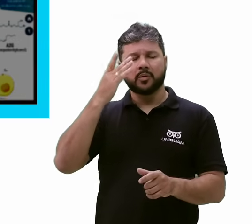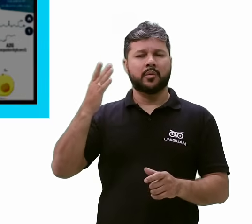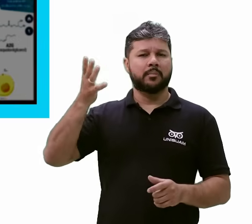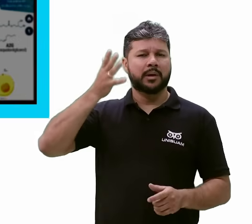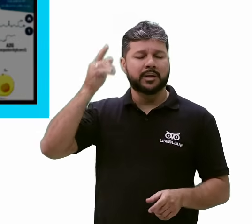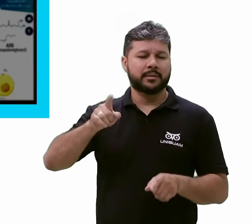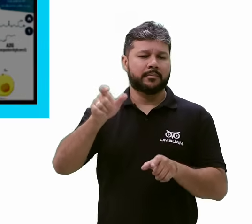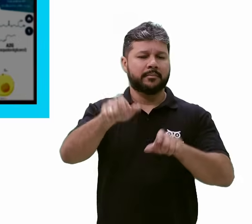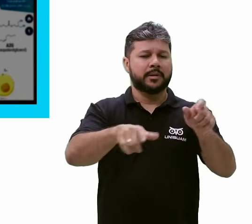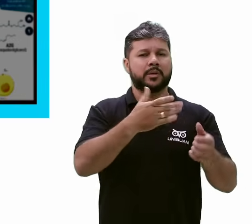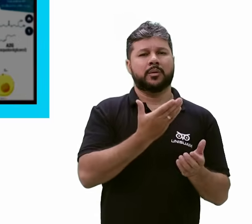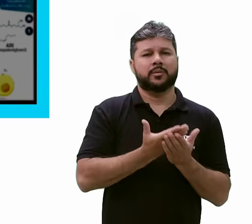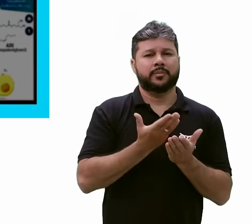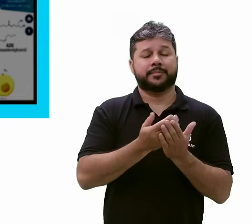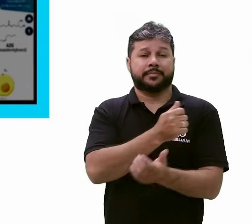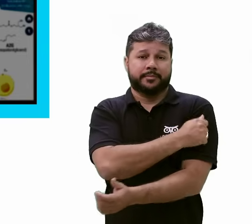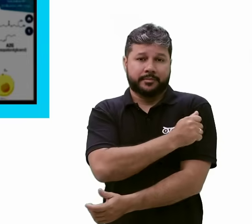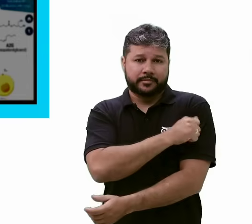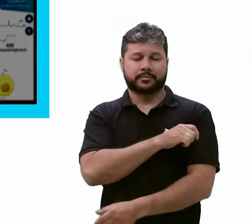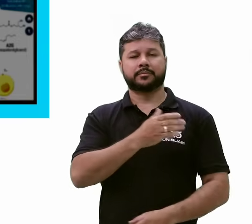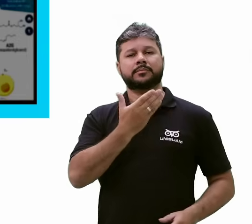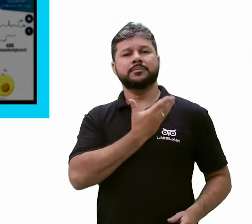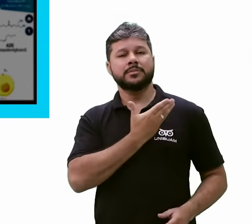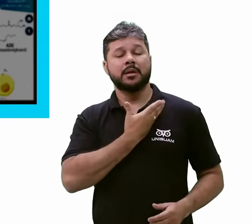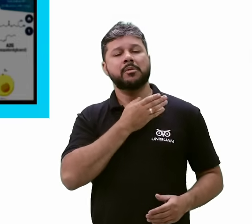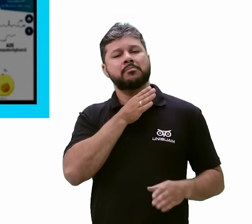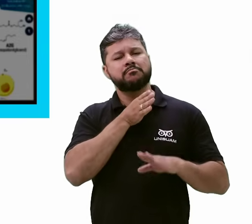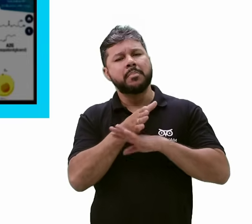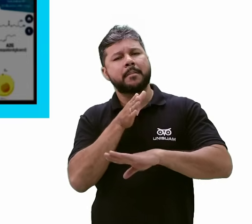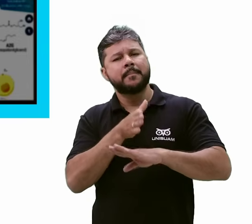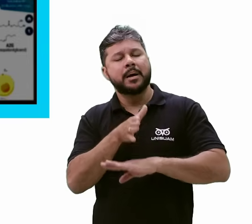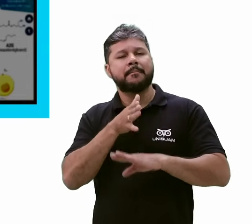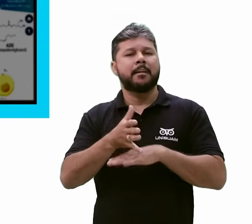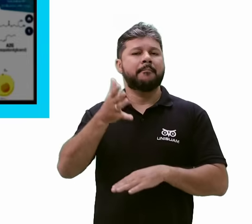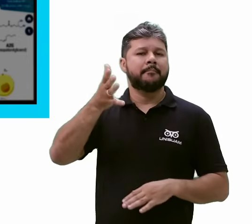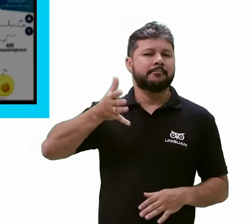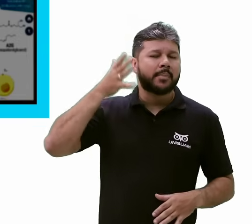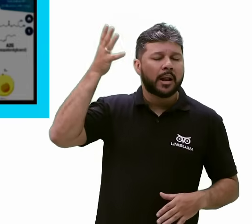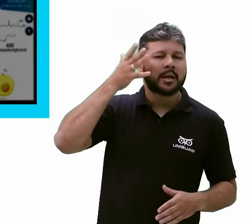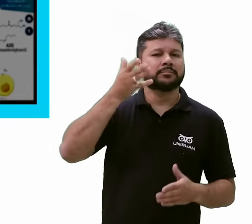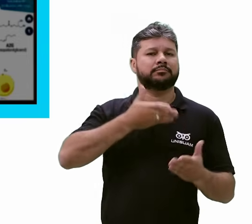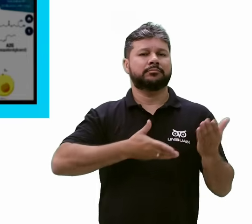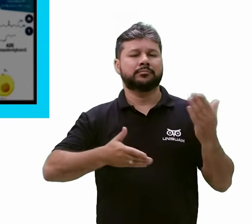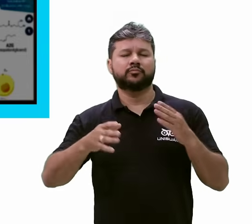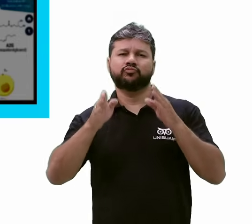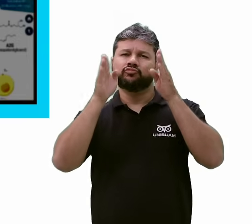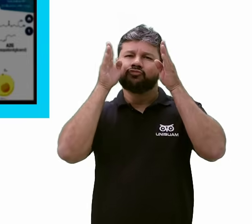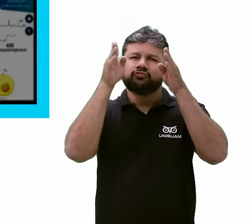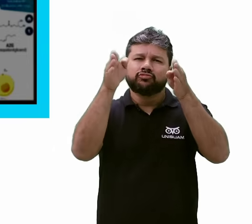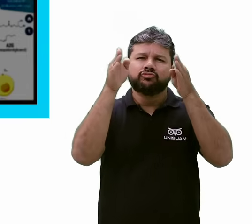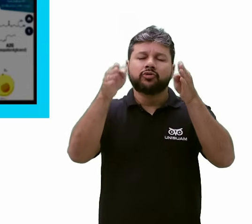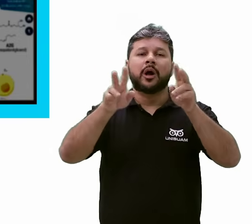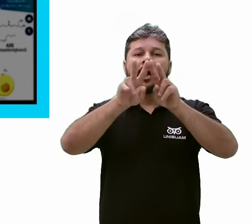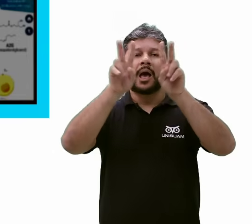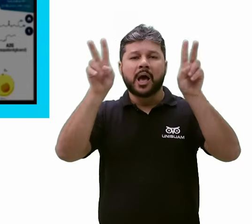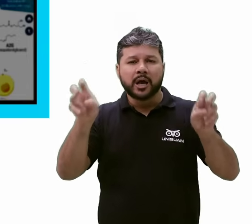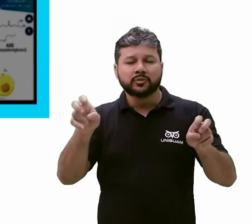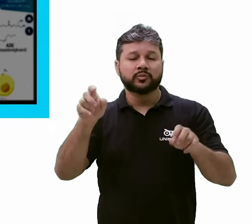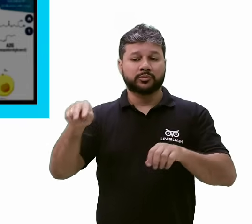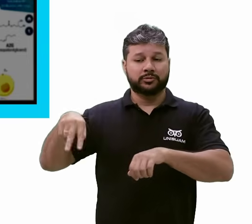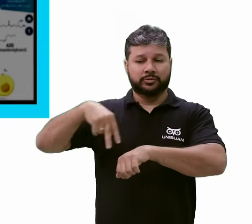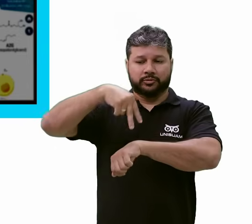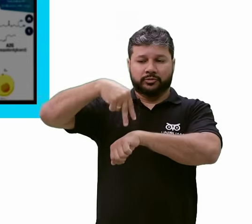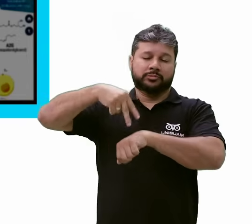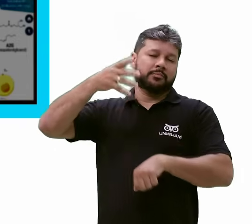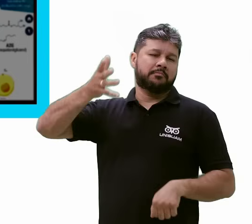aqueles estudantes, todos aqueles colegas participando dessa palestra, olhando focados no assunto